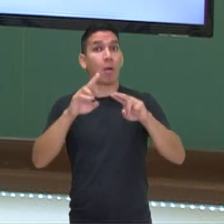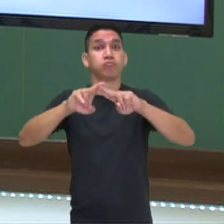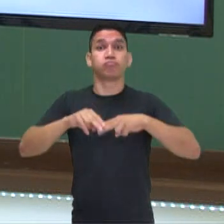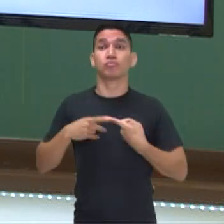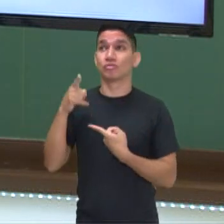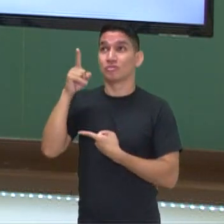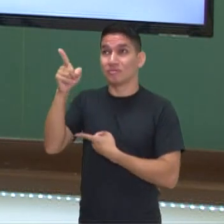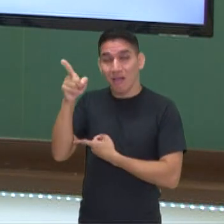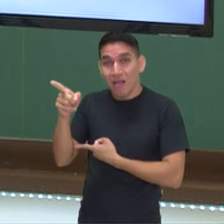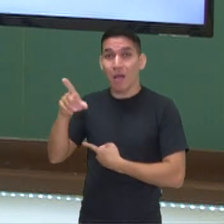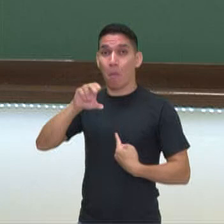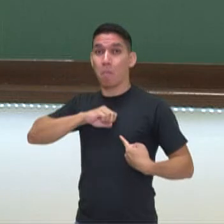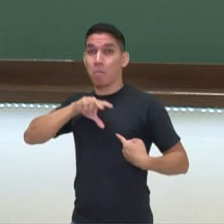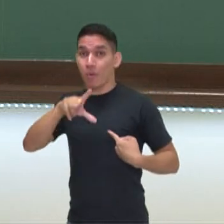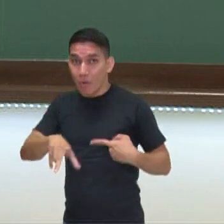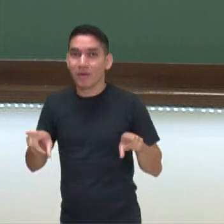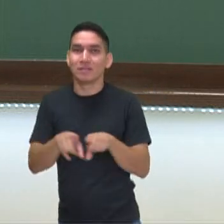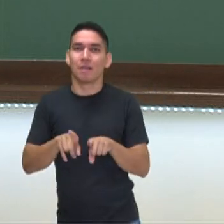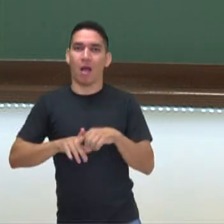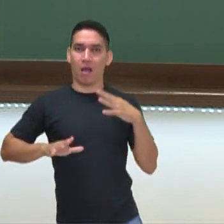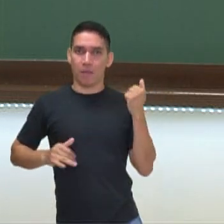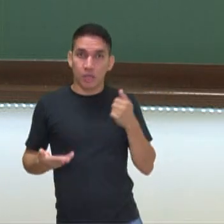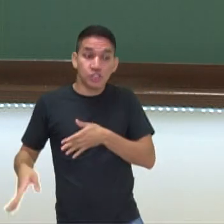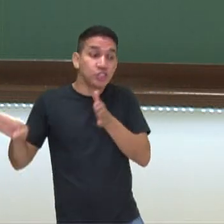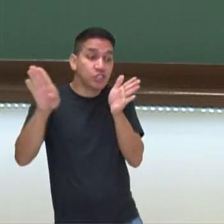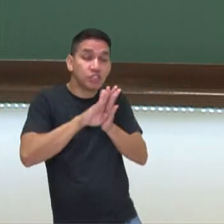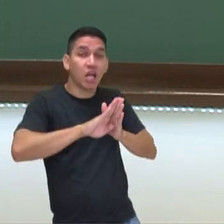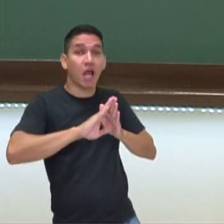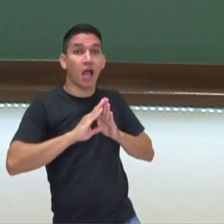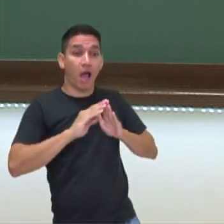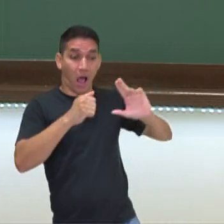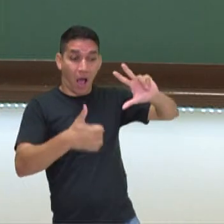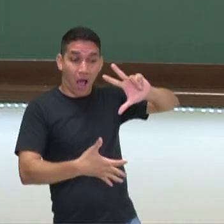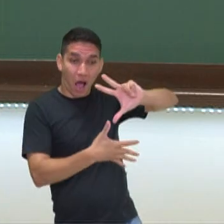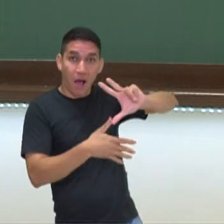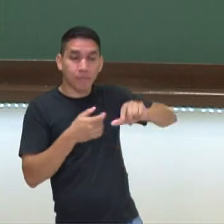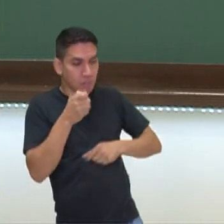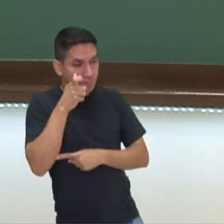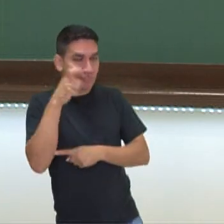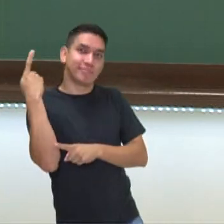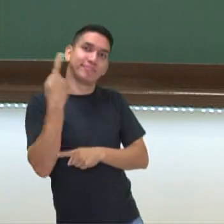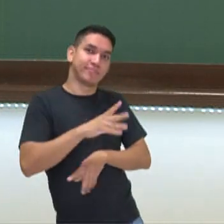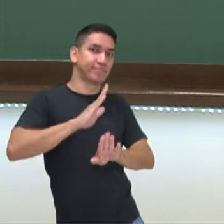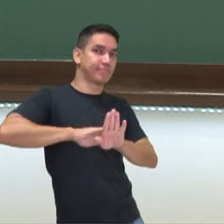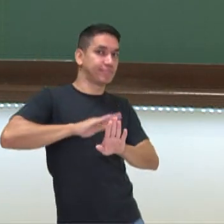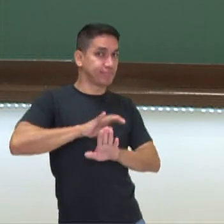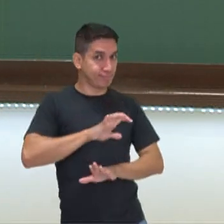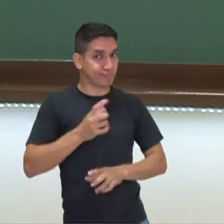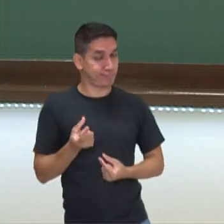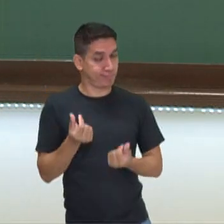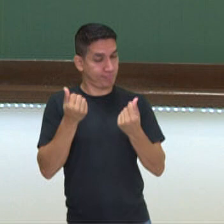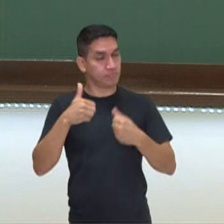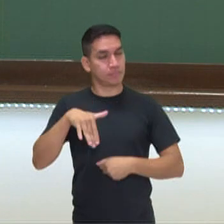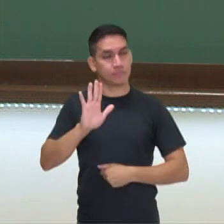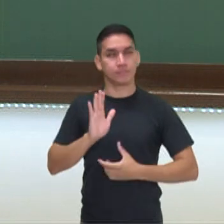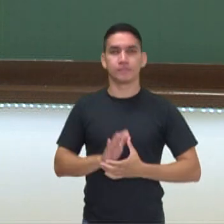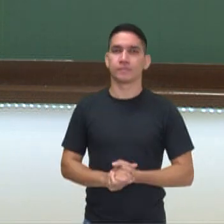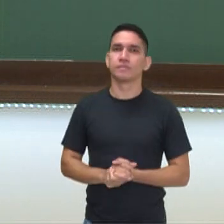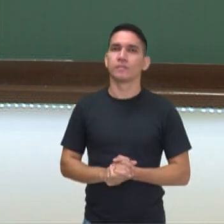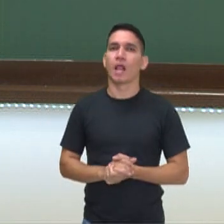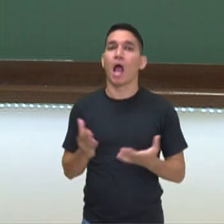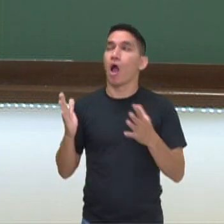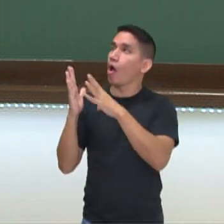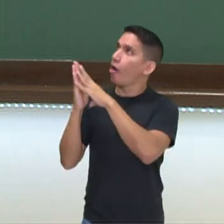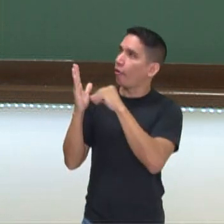a América em busca de metal precioso, em busca do enriquecimento da metrópole. Trago aqui uma atividade, gente. Lembre de copiar